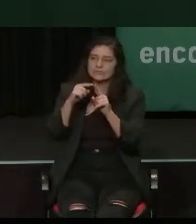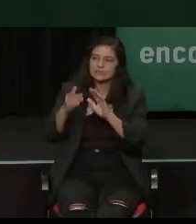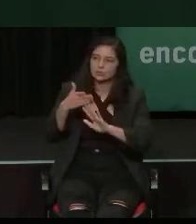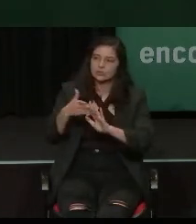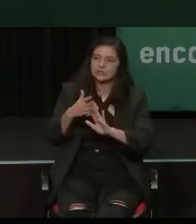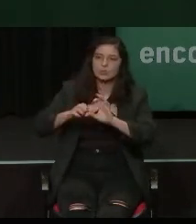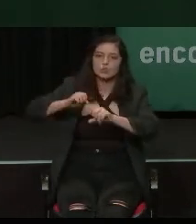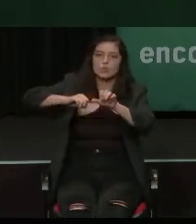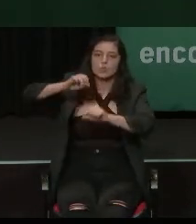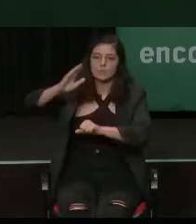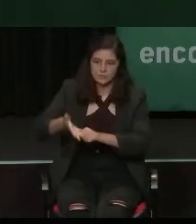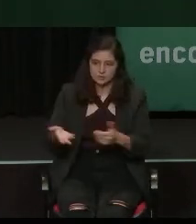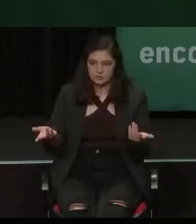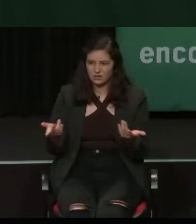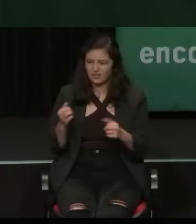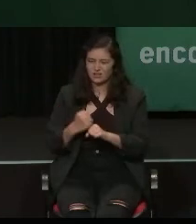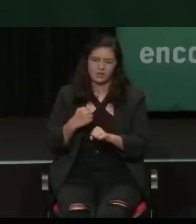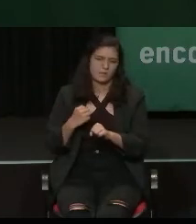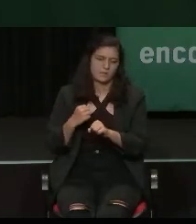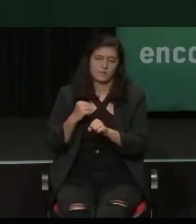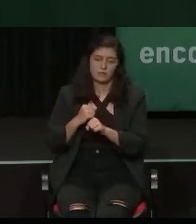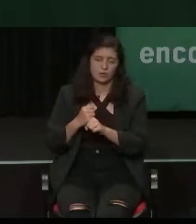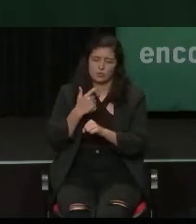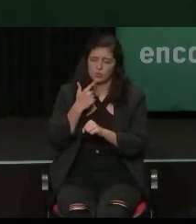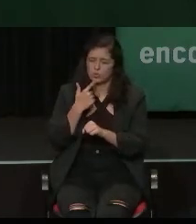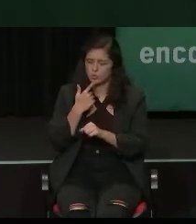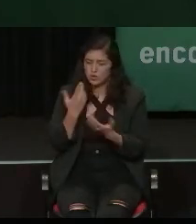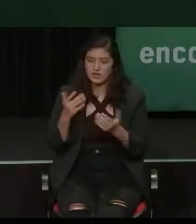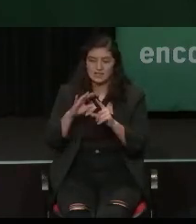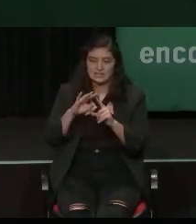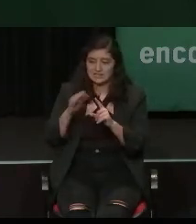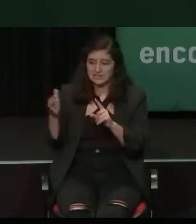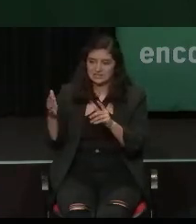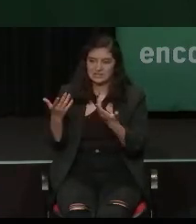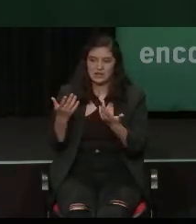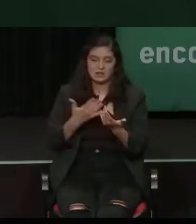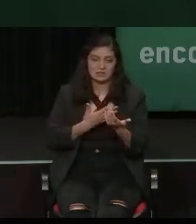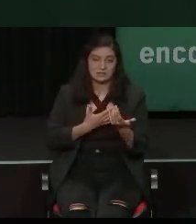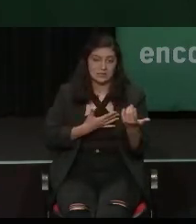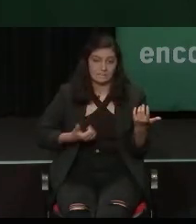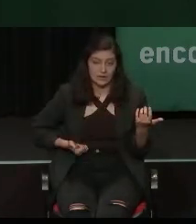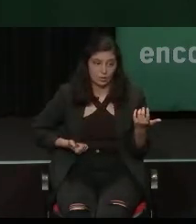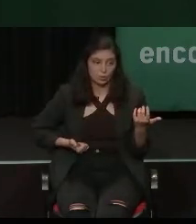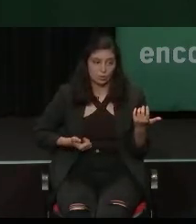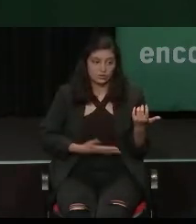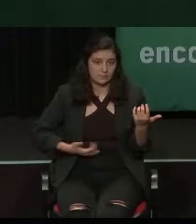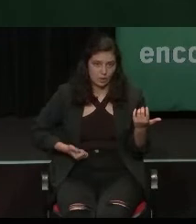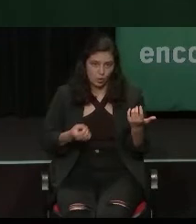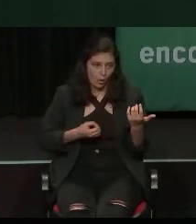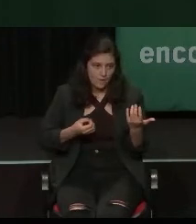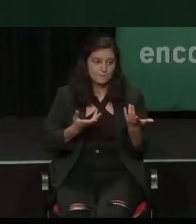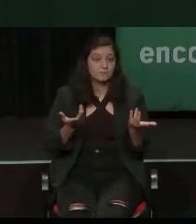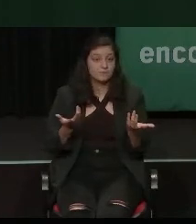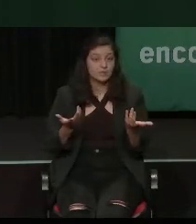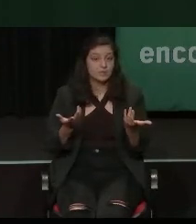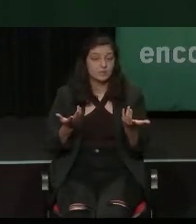concretizar. E temos muito trabalho pela frente. Aliás, na ciência não há desemprego, ainda bem. A edição deste ano do Encontro